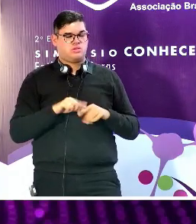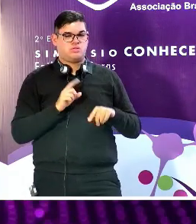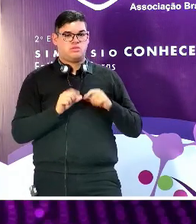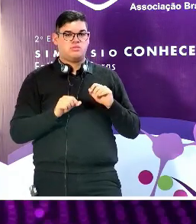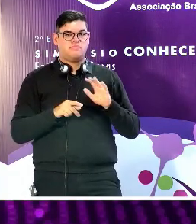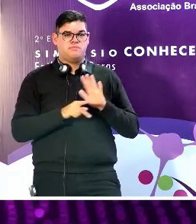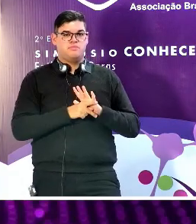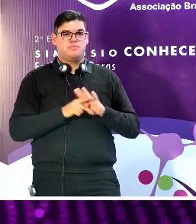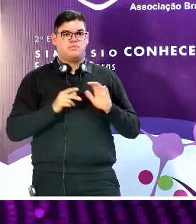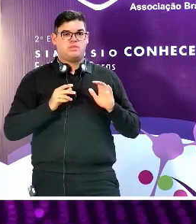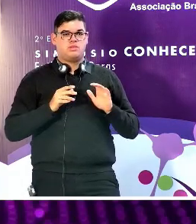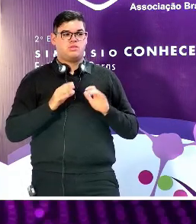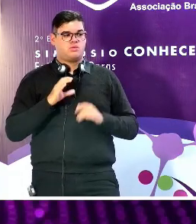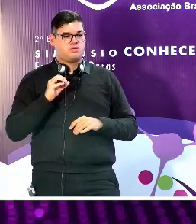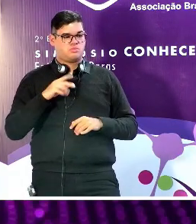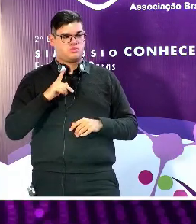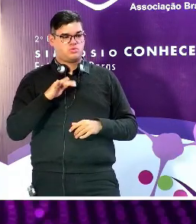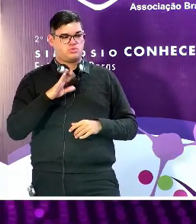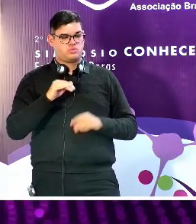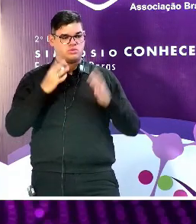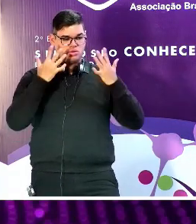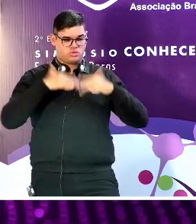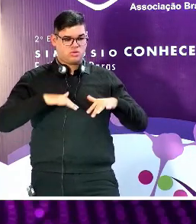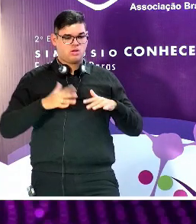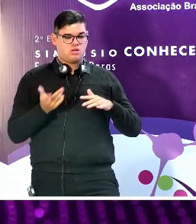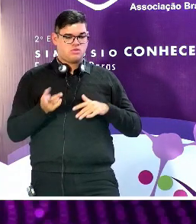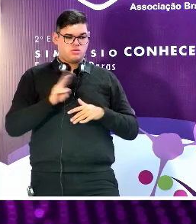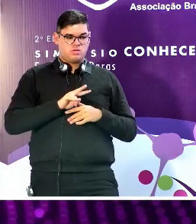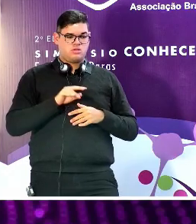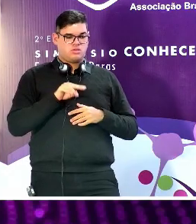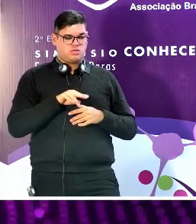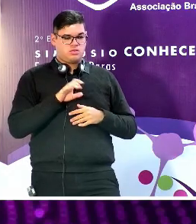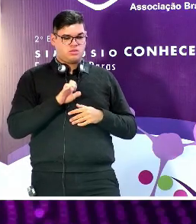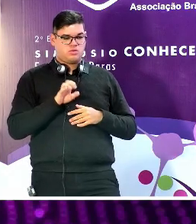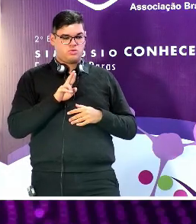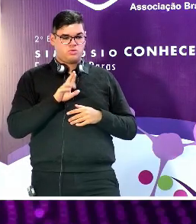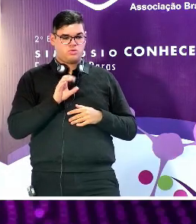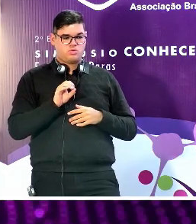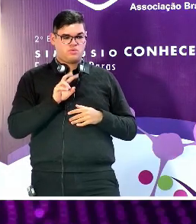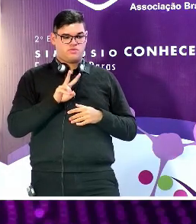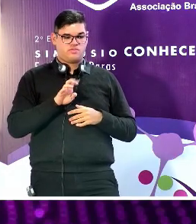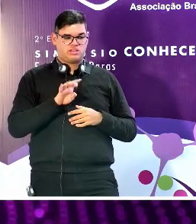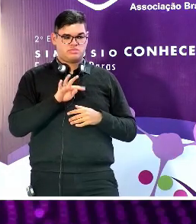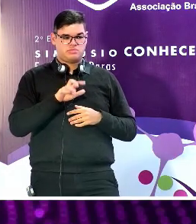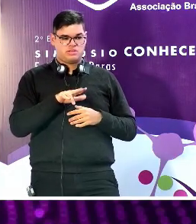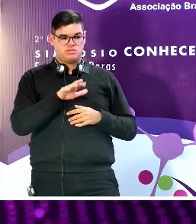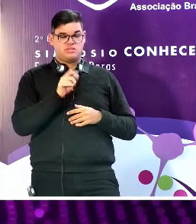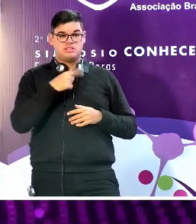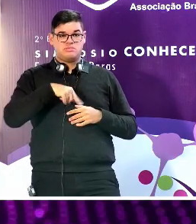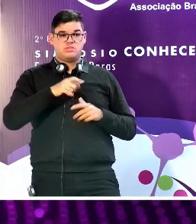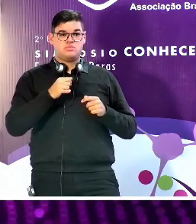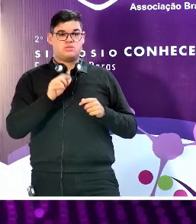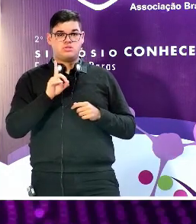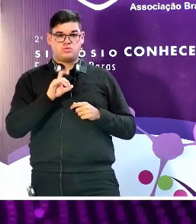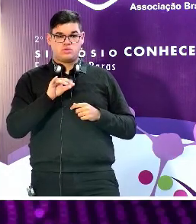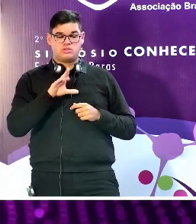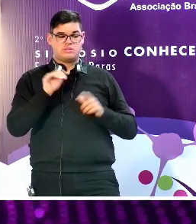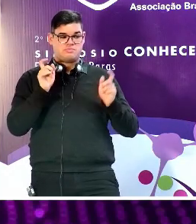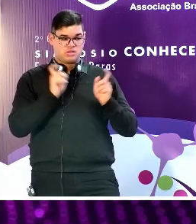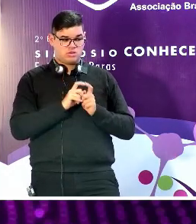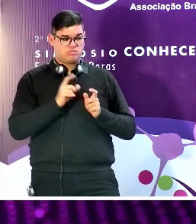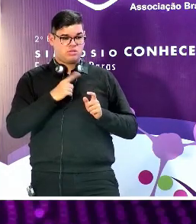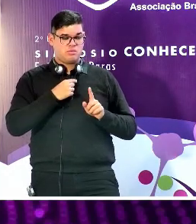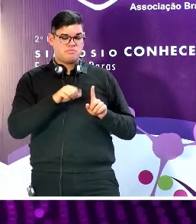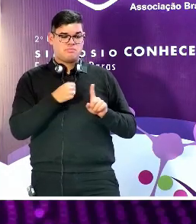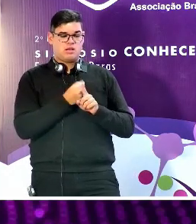composto natural, e aqui da neurovespina, mostrando que você precisa de uma dose menor para ter o mesmo efeito. E